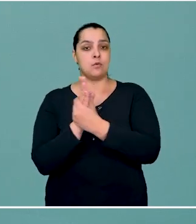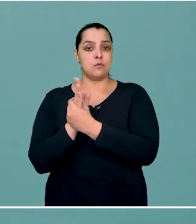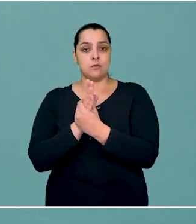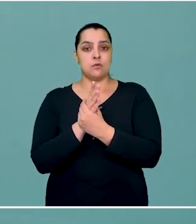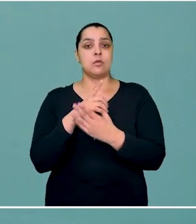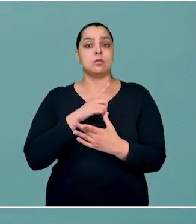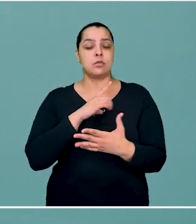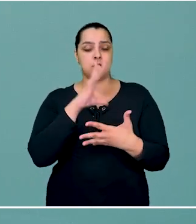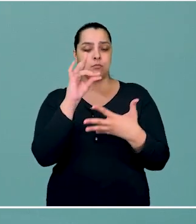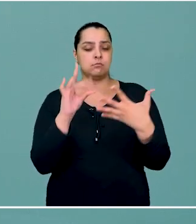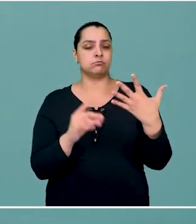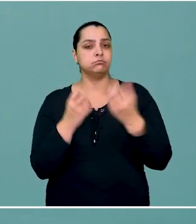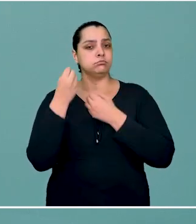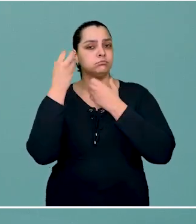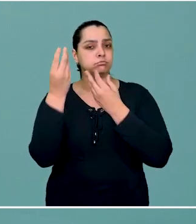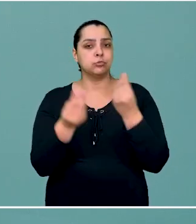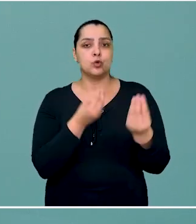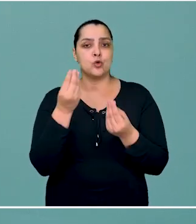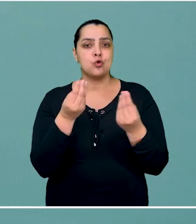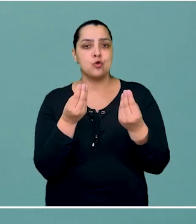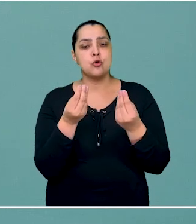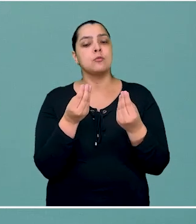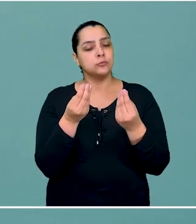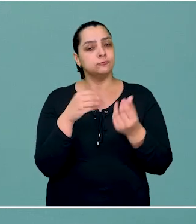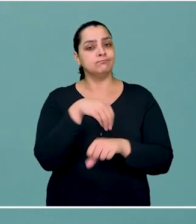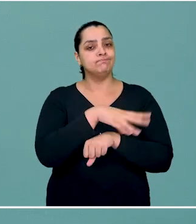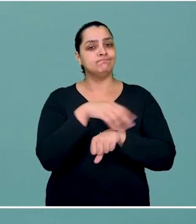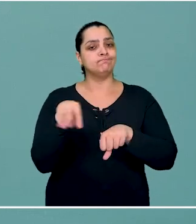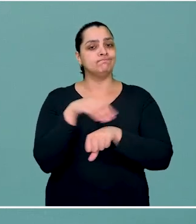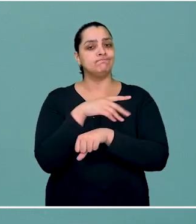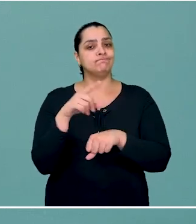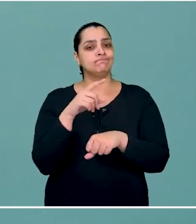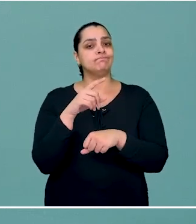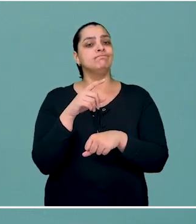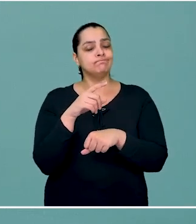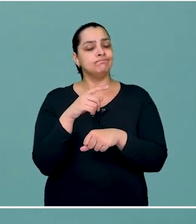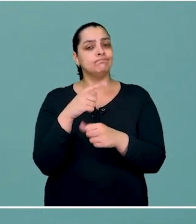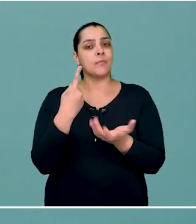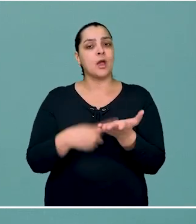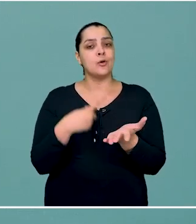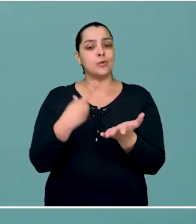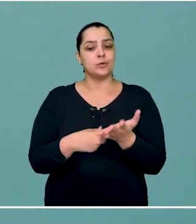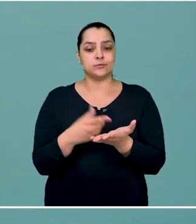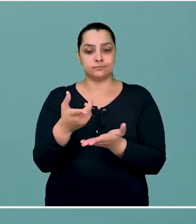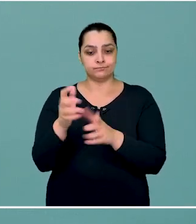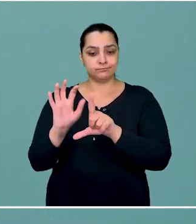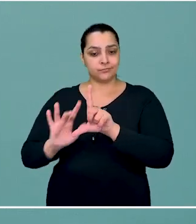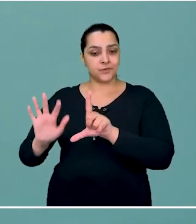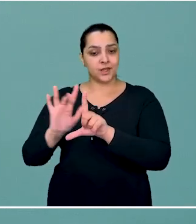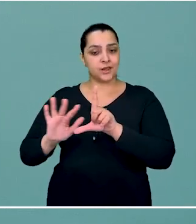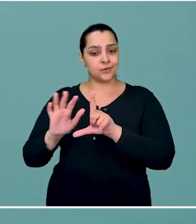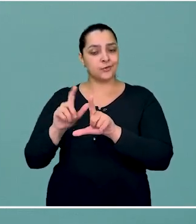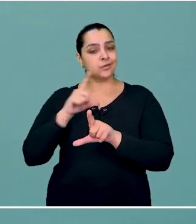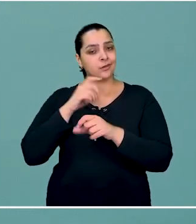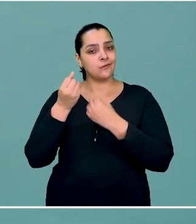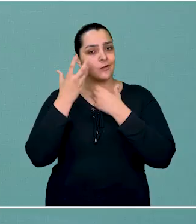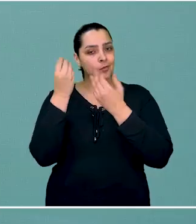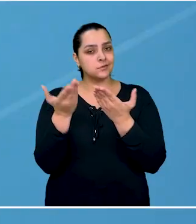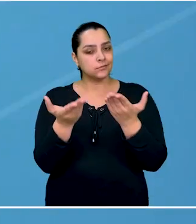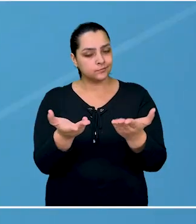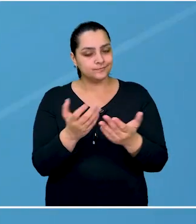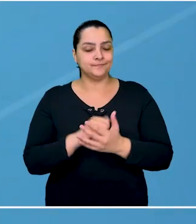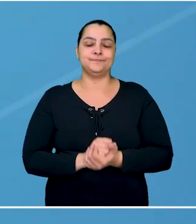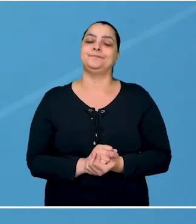e detalha os passos de encaminhamento de processos para conciliação. Aponte a câmera para o QR Code na tela e acesse o conteúdo